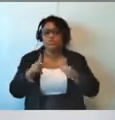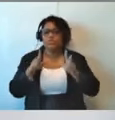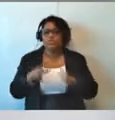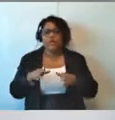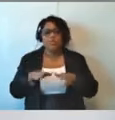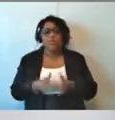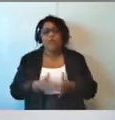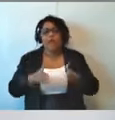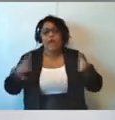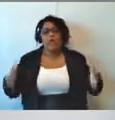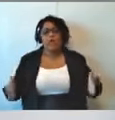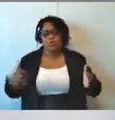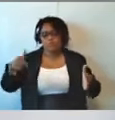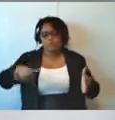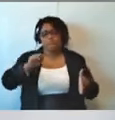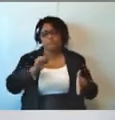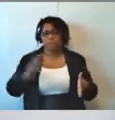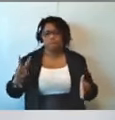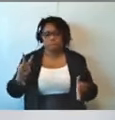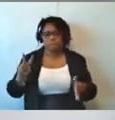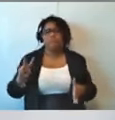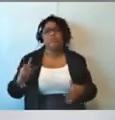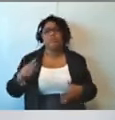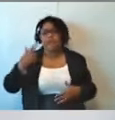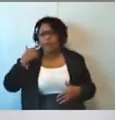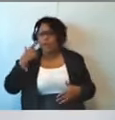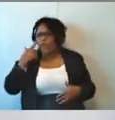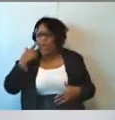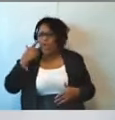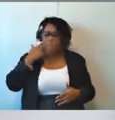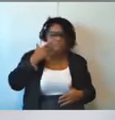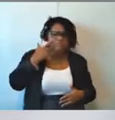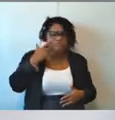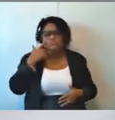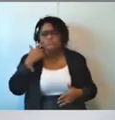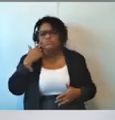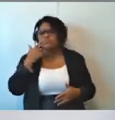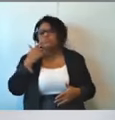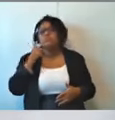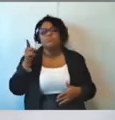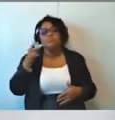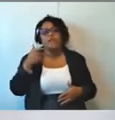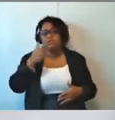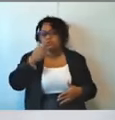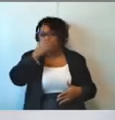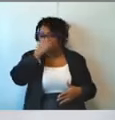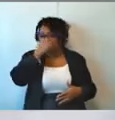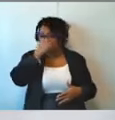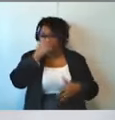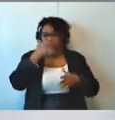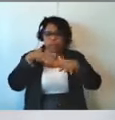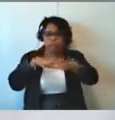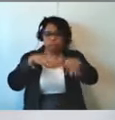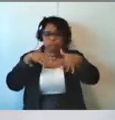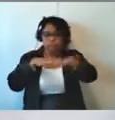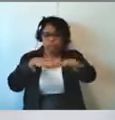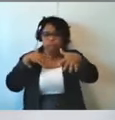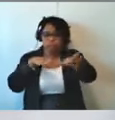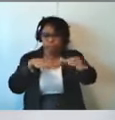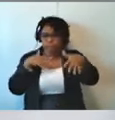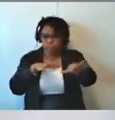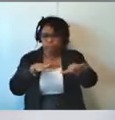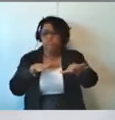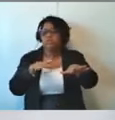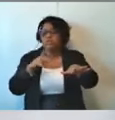ou menos uma analisada lá, não tinha trena, porque o trânsito lá é muito intenso, mas a gente tem alguns pontos lá que é semelhante a algumas avenidas